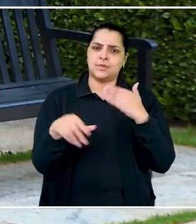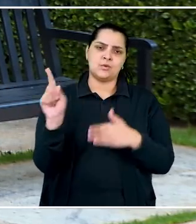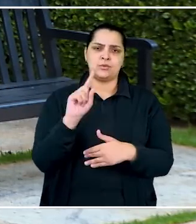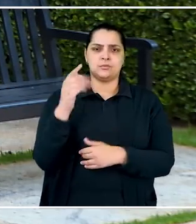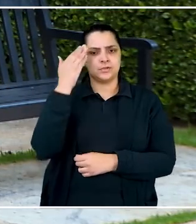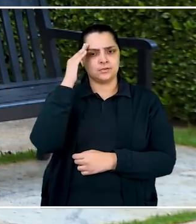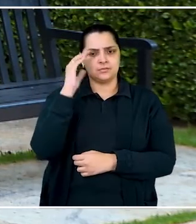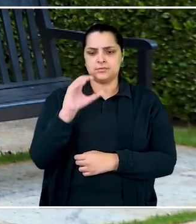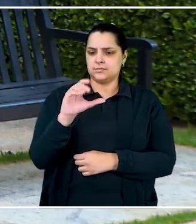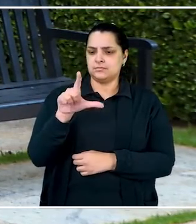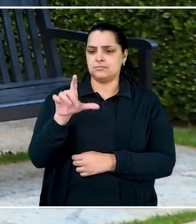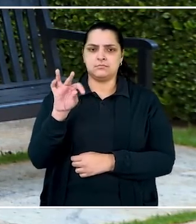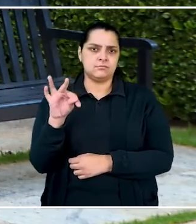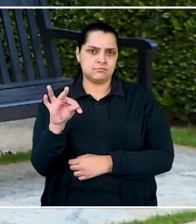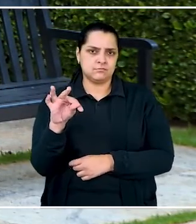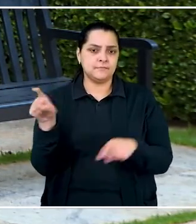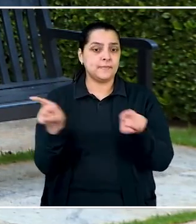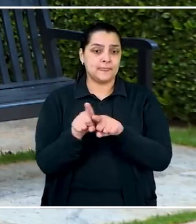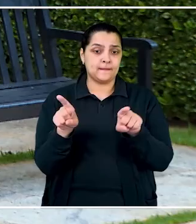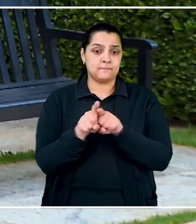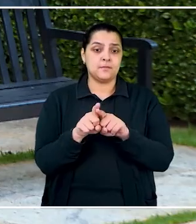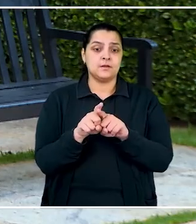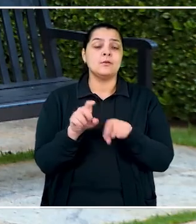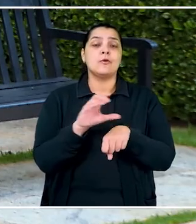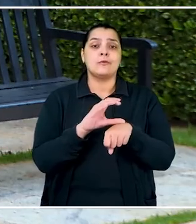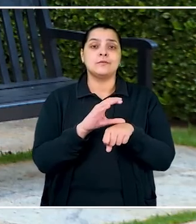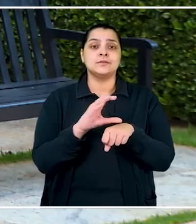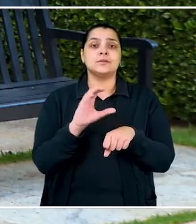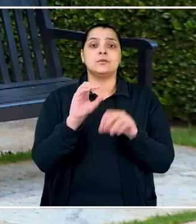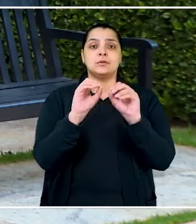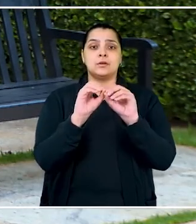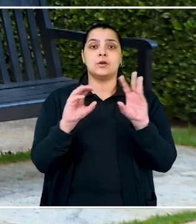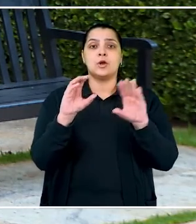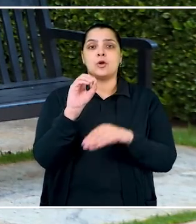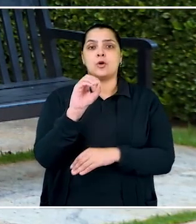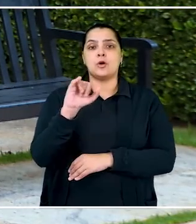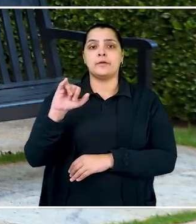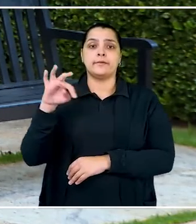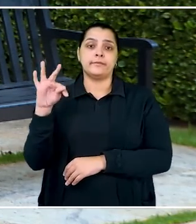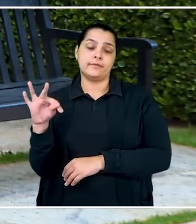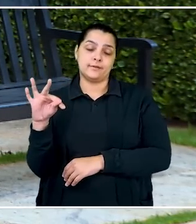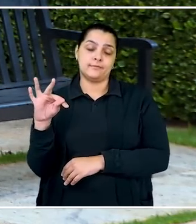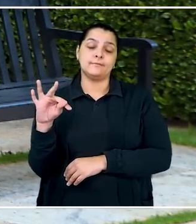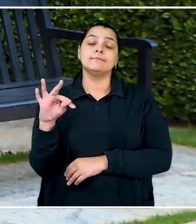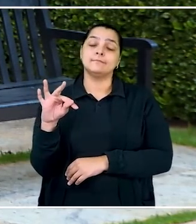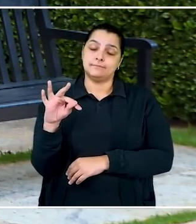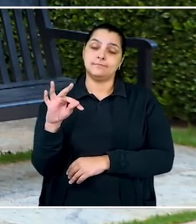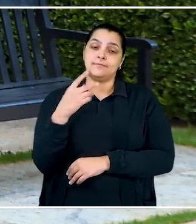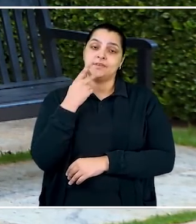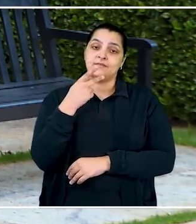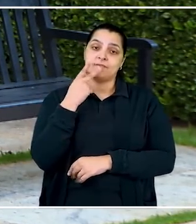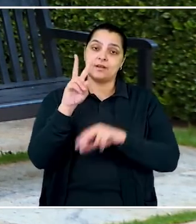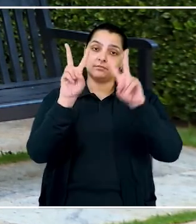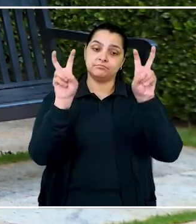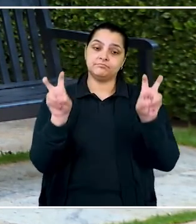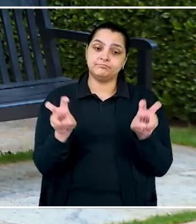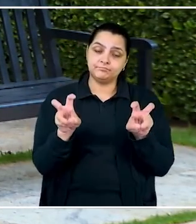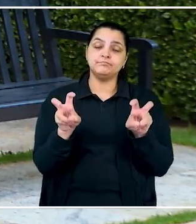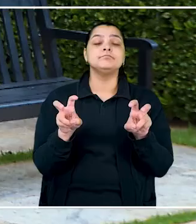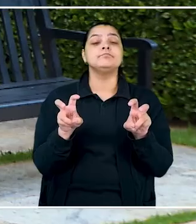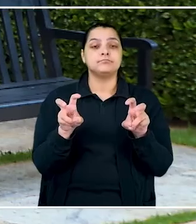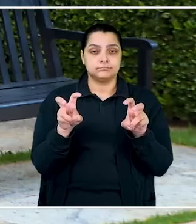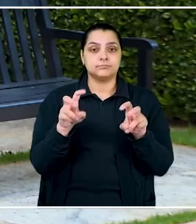a interpretação da CLT, nem com as convenções da Organização Internacional do Trabalho, que tratam de